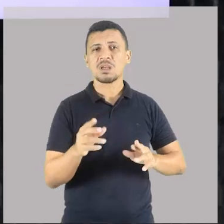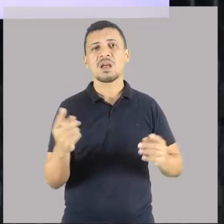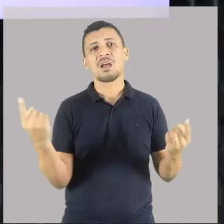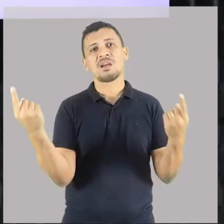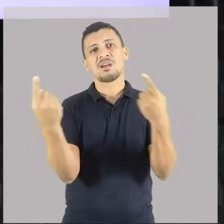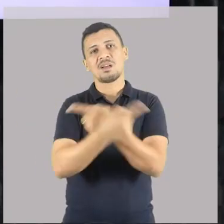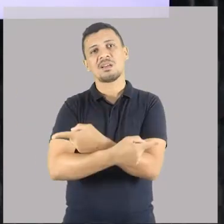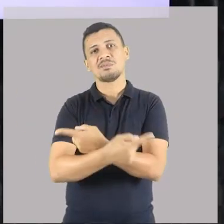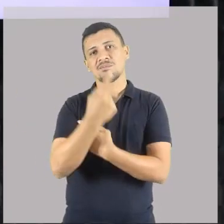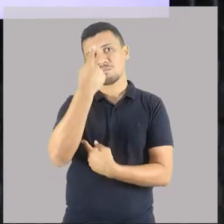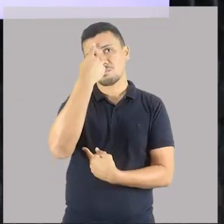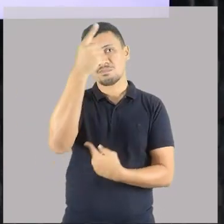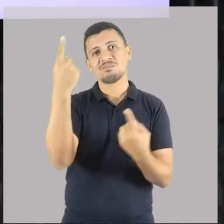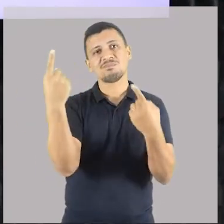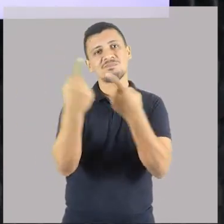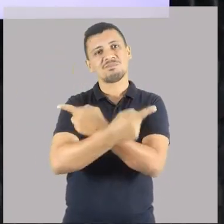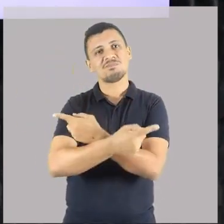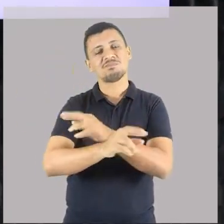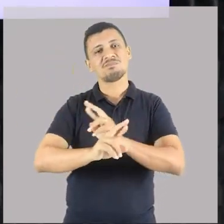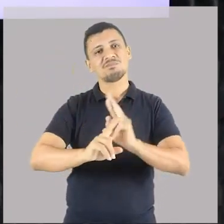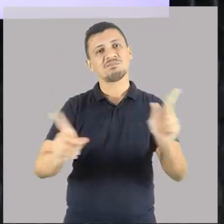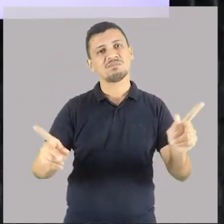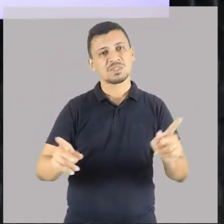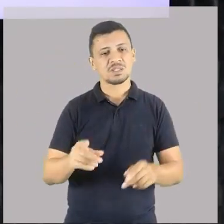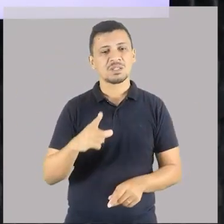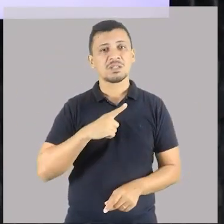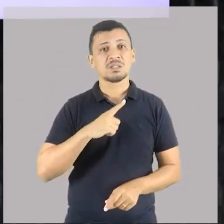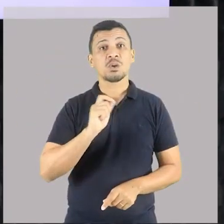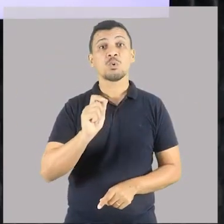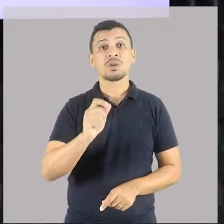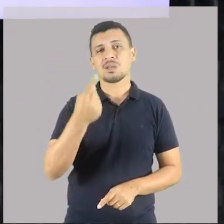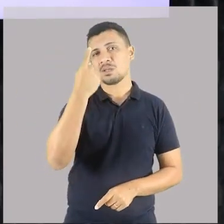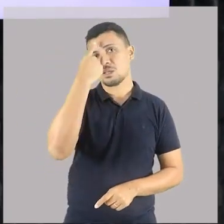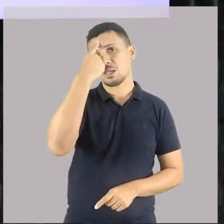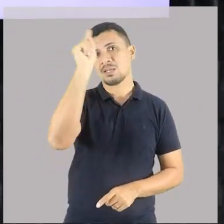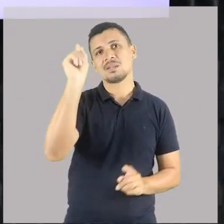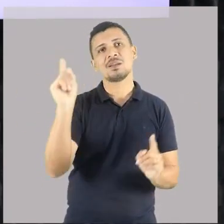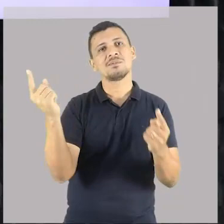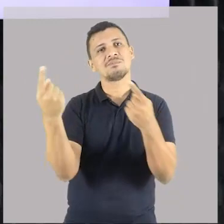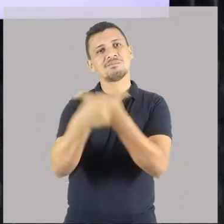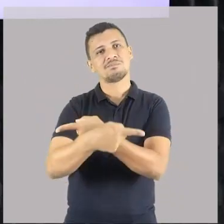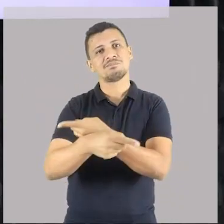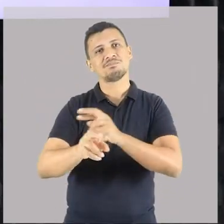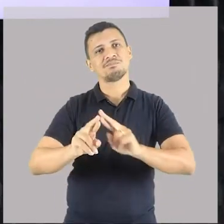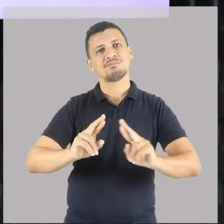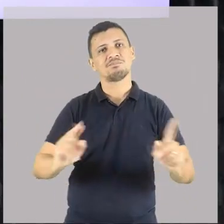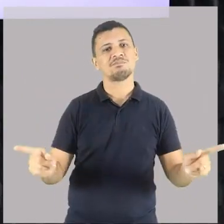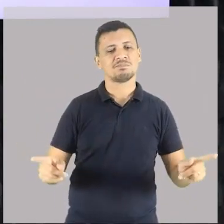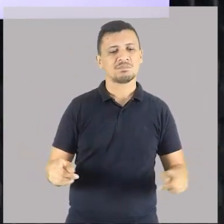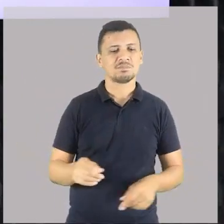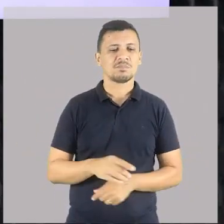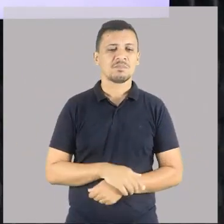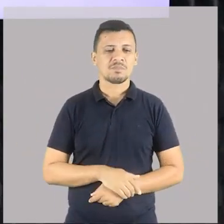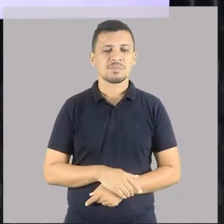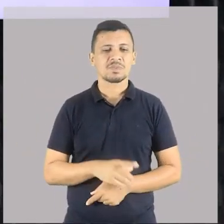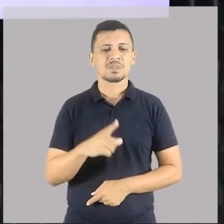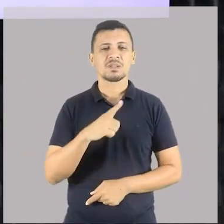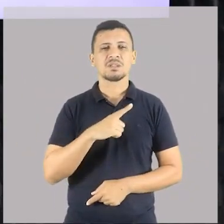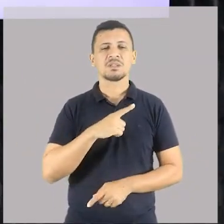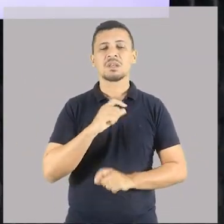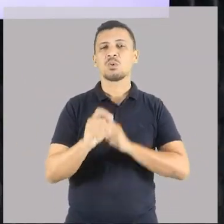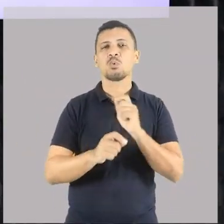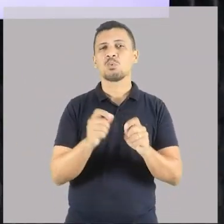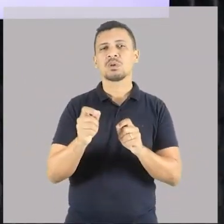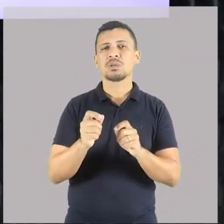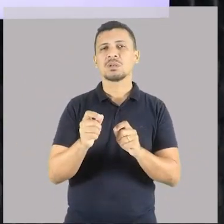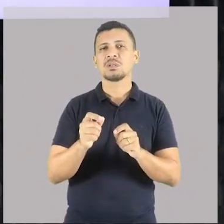contraste com o que resultou. Então, nós temos situações de ideias contrastantes. Quando nós temos ideias contrastantes, dentro